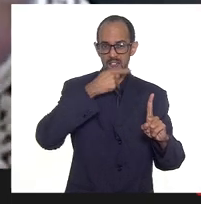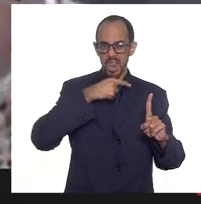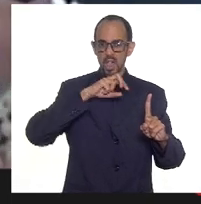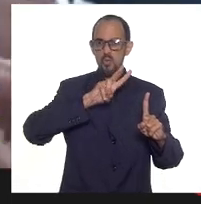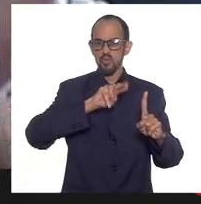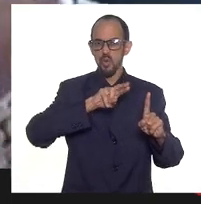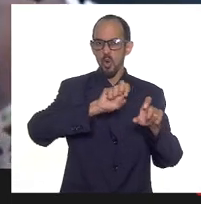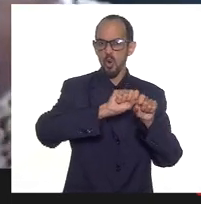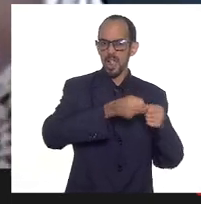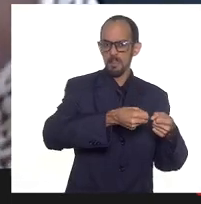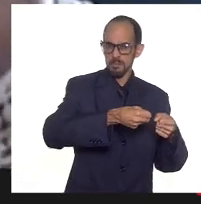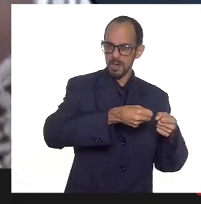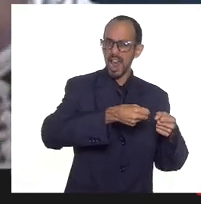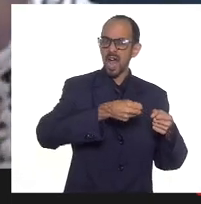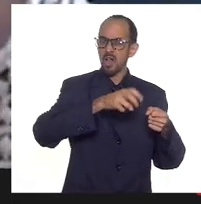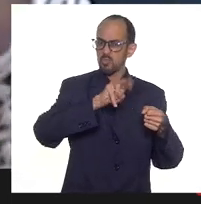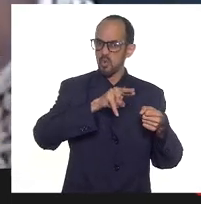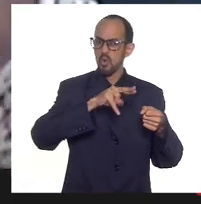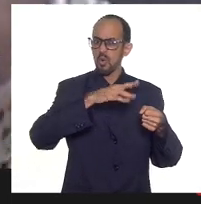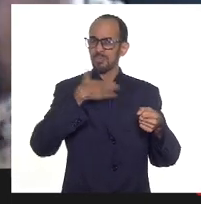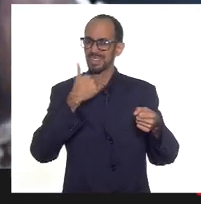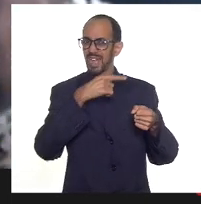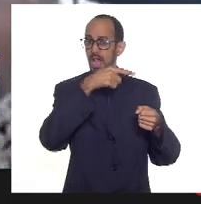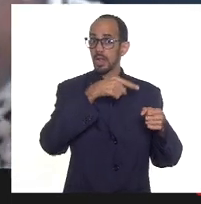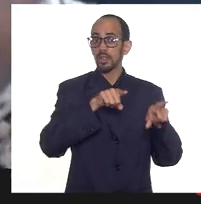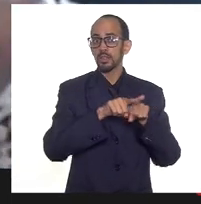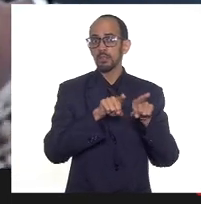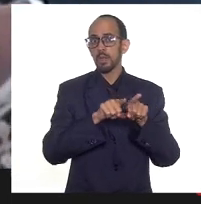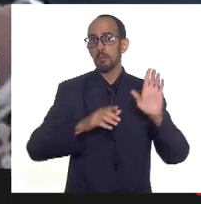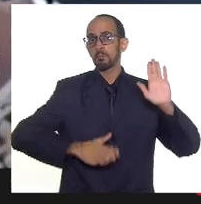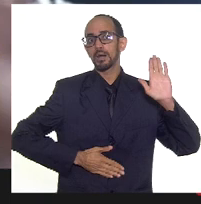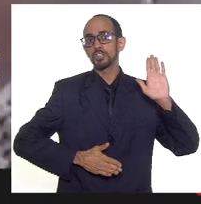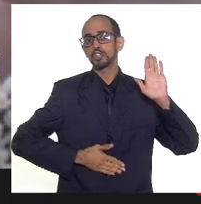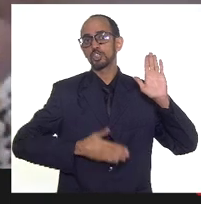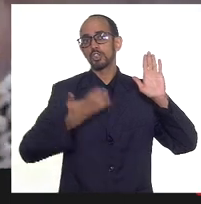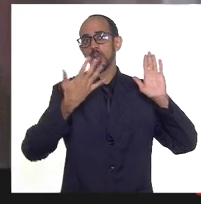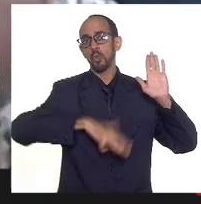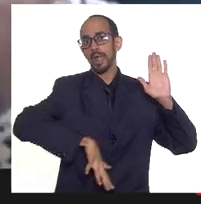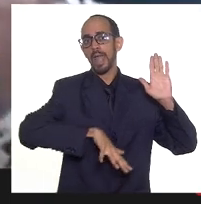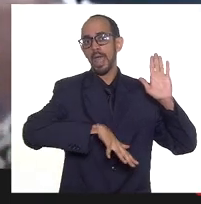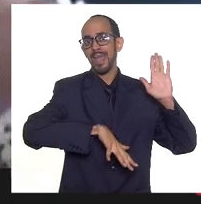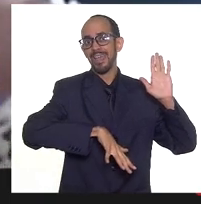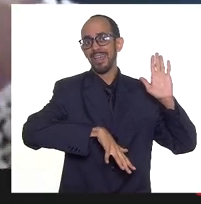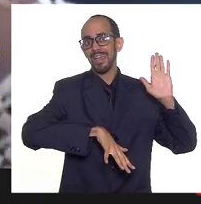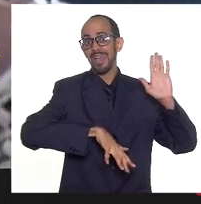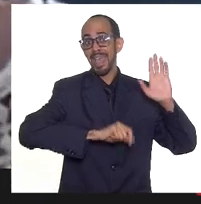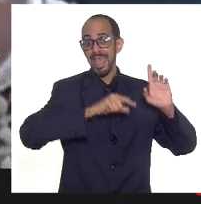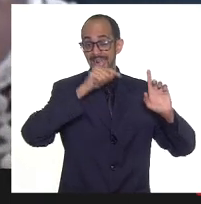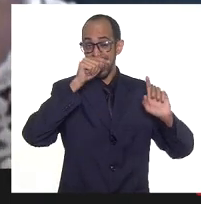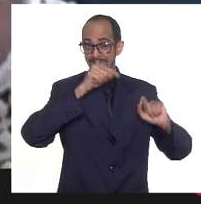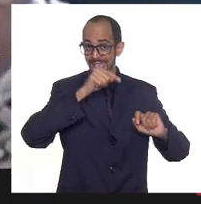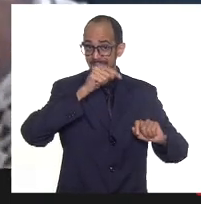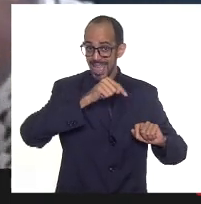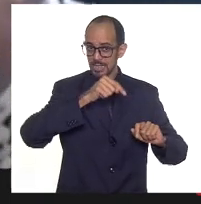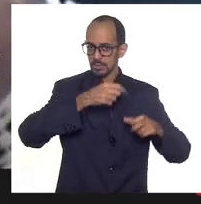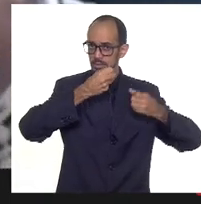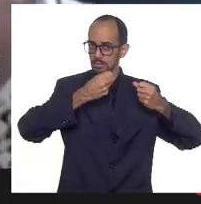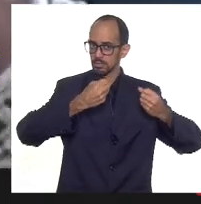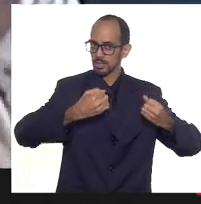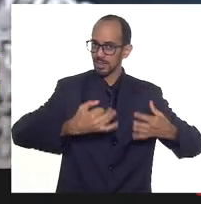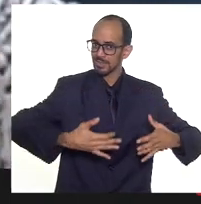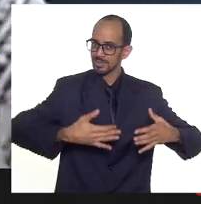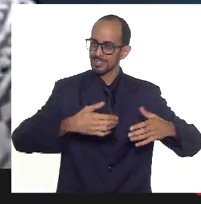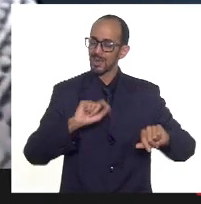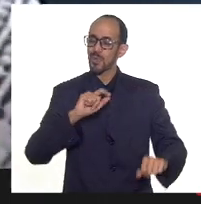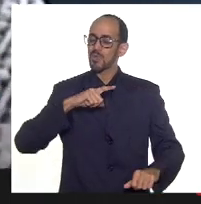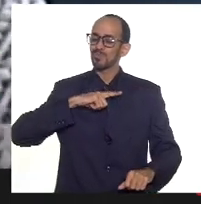destruir isso, e vai mostrando, e vai quebrando, o bandido já disse que não quer que funcione aqui. Essa narrativa, ela ali está